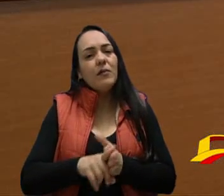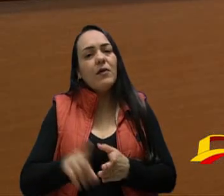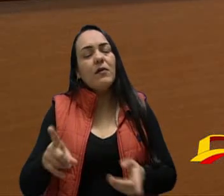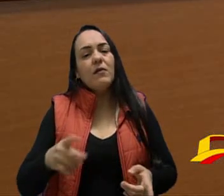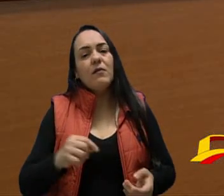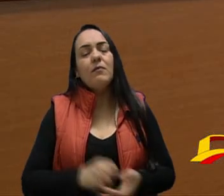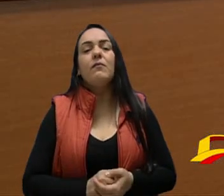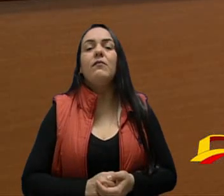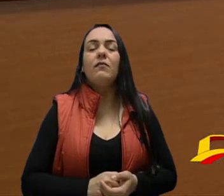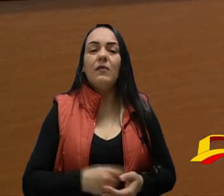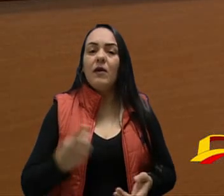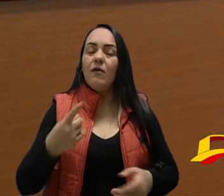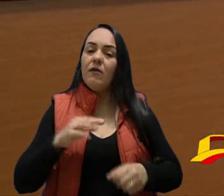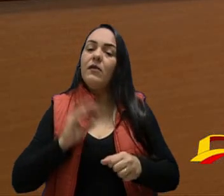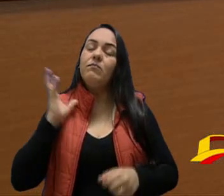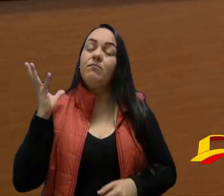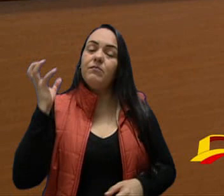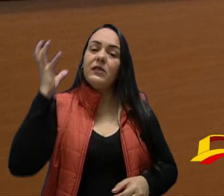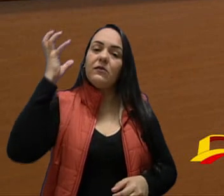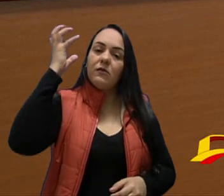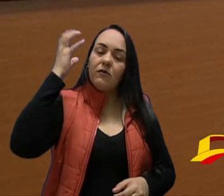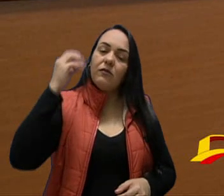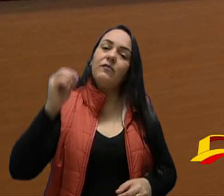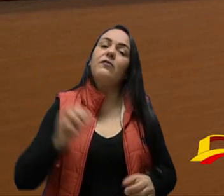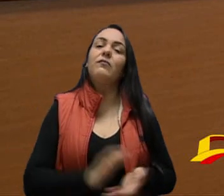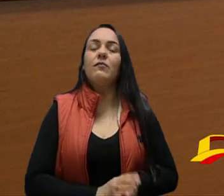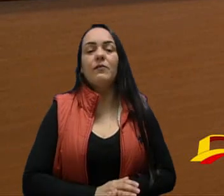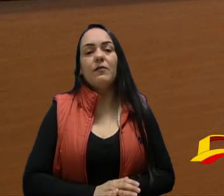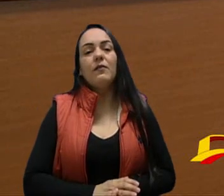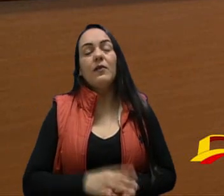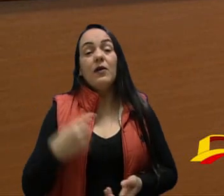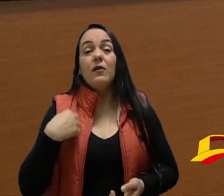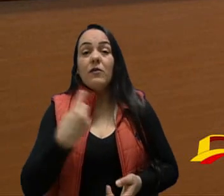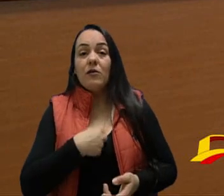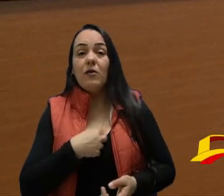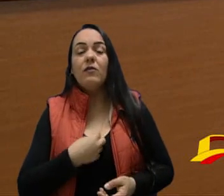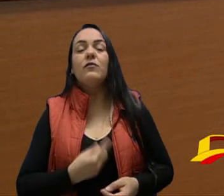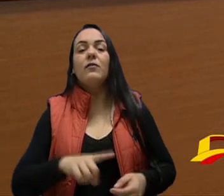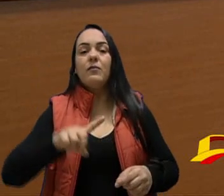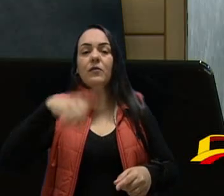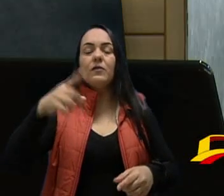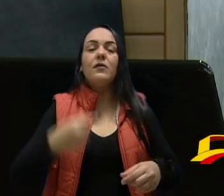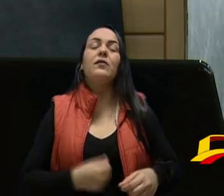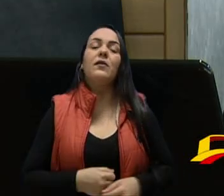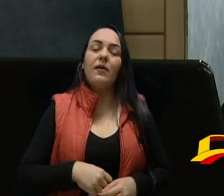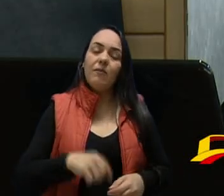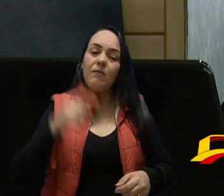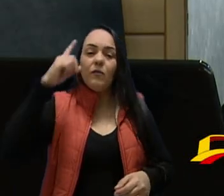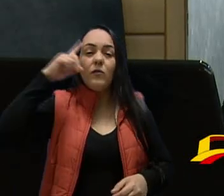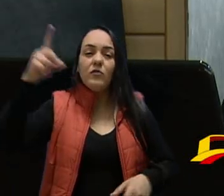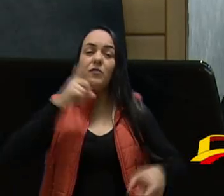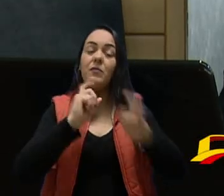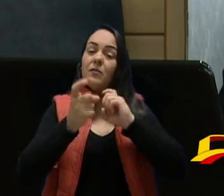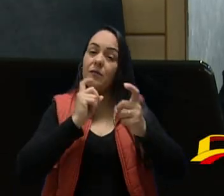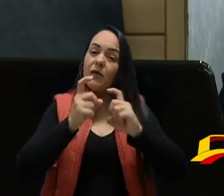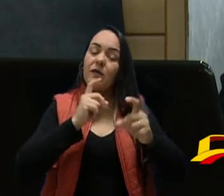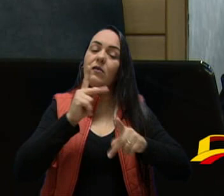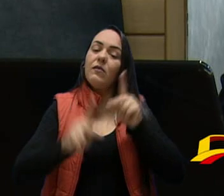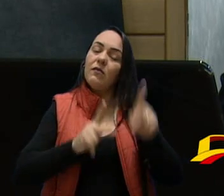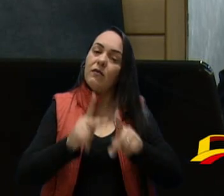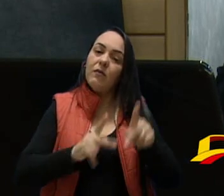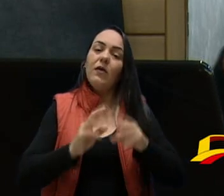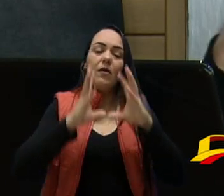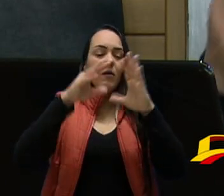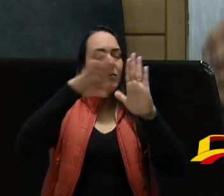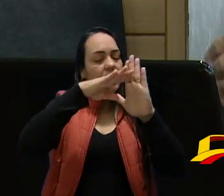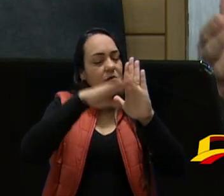por vossa excelência' mesma questão que eu falei com a vereadora fernanda eu faço tudo então nós vamos vamos marcar uma audiência pública depois a falar